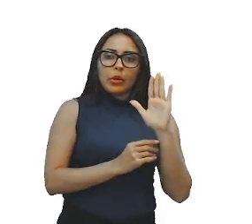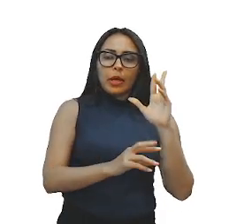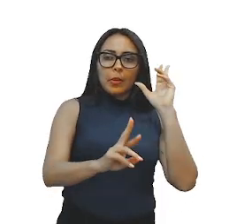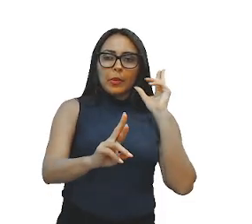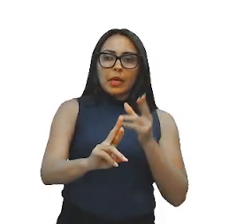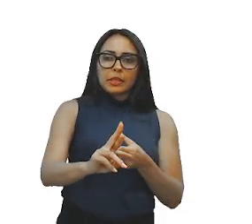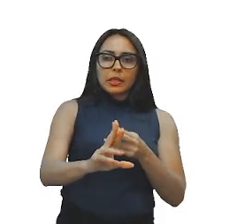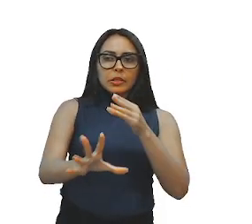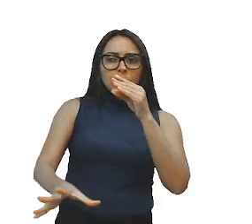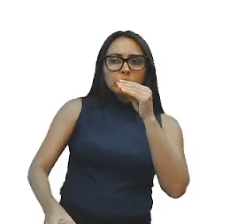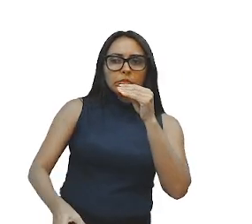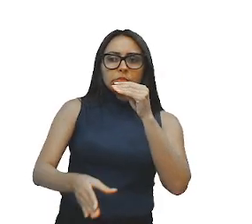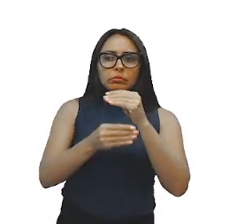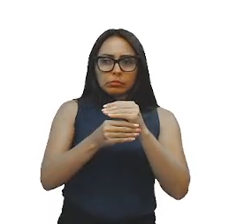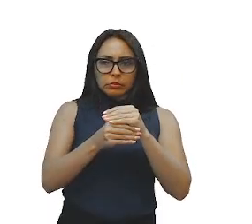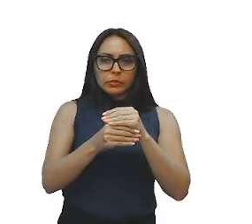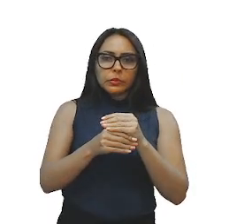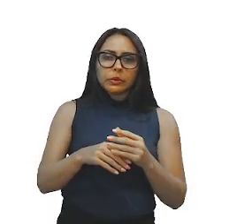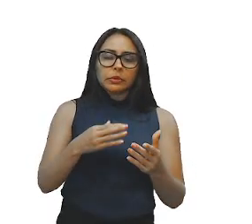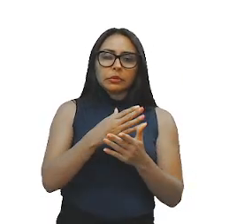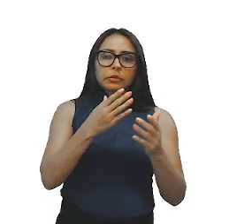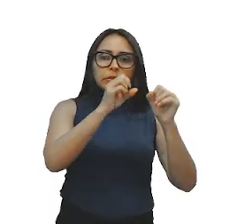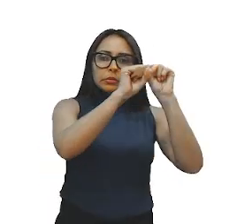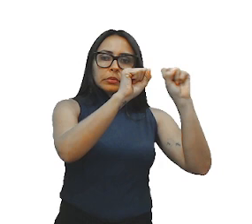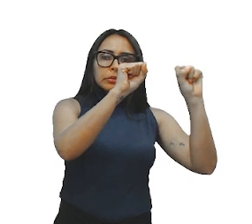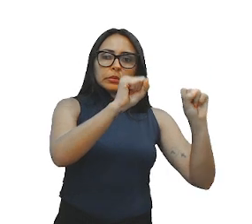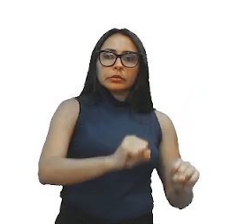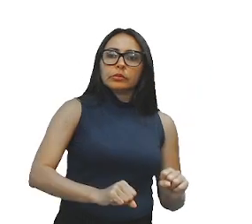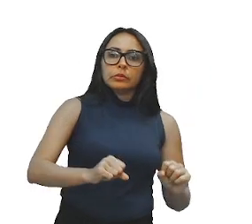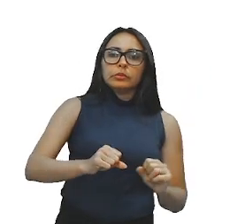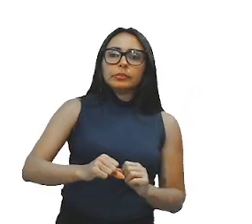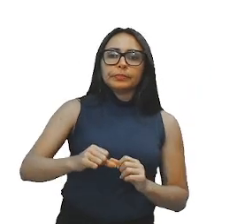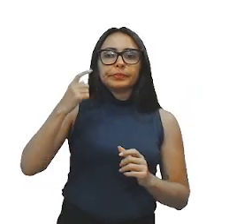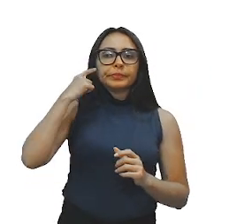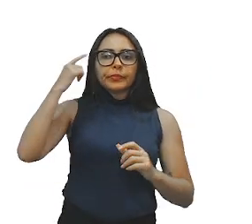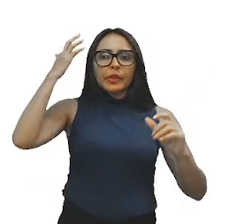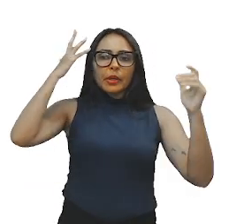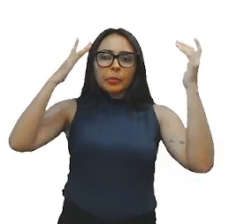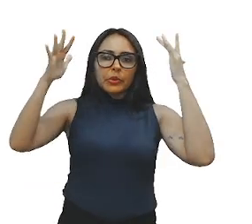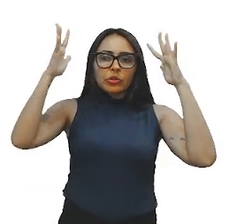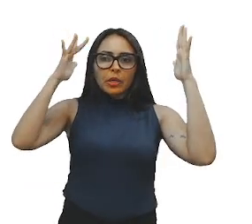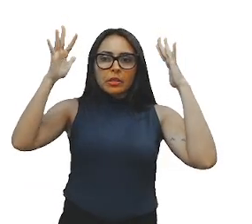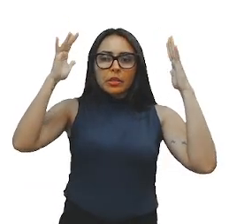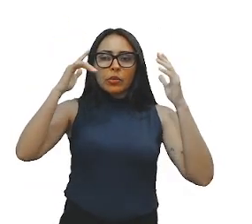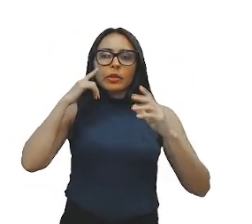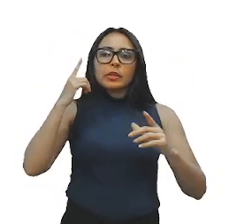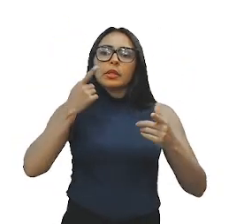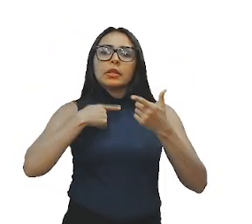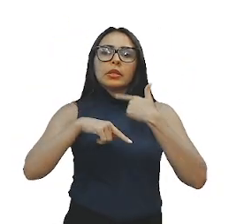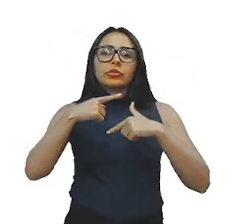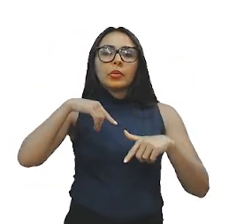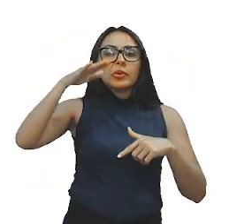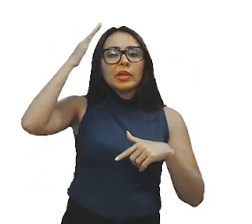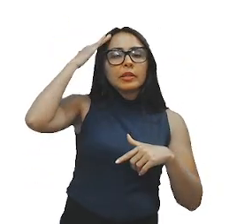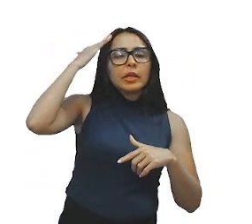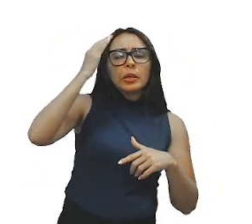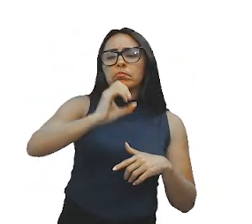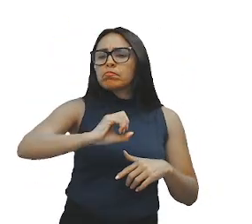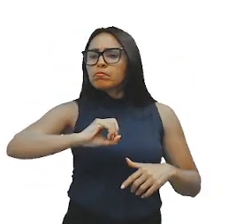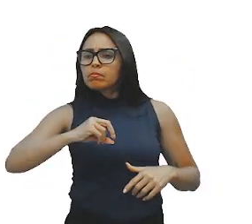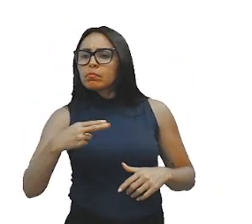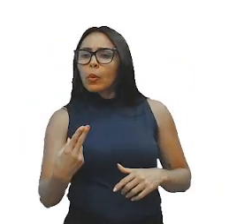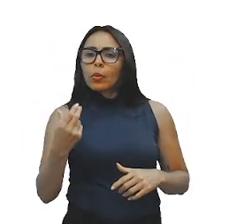representação simplificada de um sistema e uma abstração do que nós desejamos entender ou